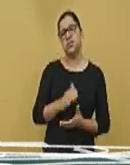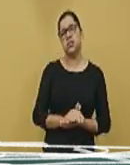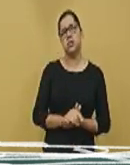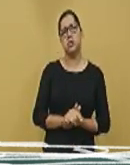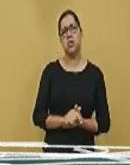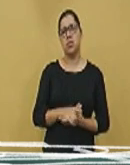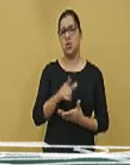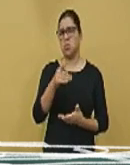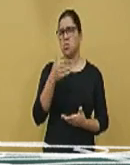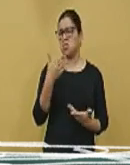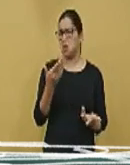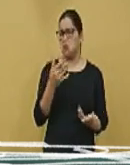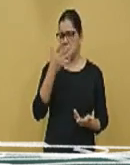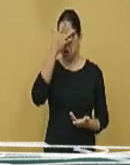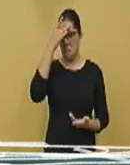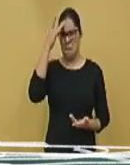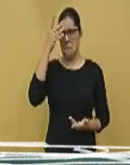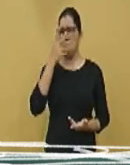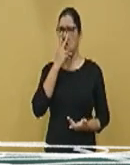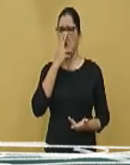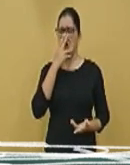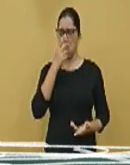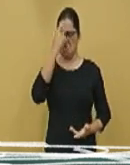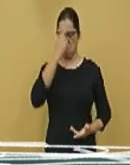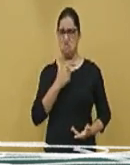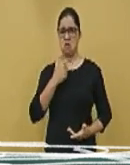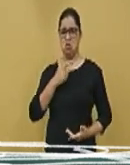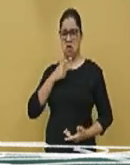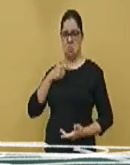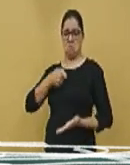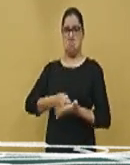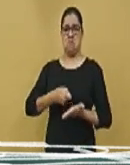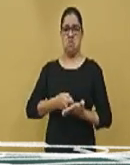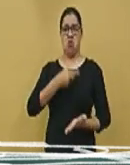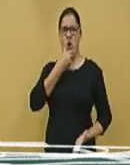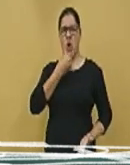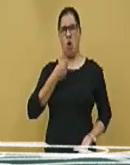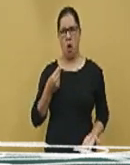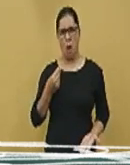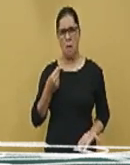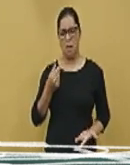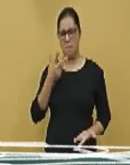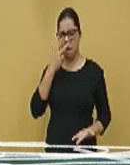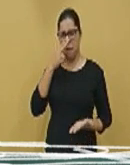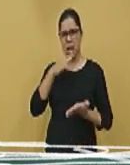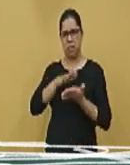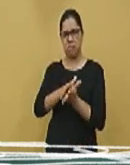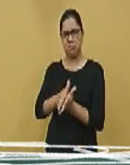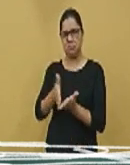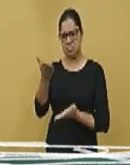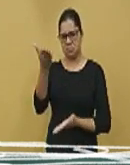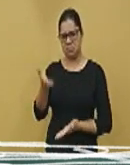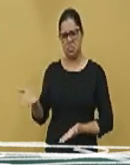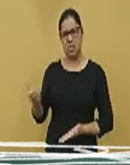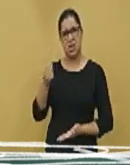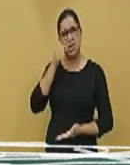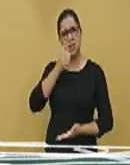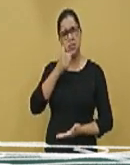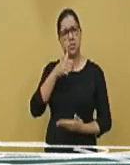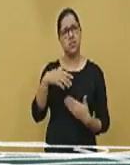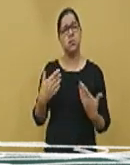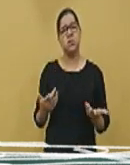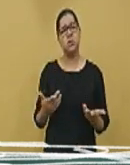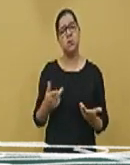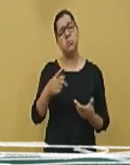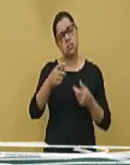seria um machismo em relação às mulheres que ali estavam? Então, essa é a minha pergunta. Eu gostaria que o senhor colocasse com